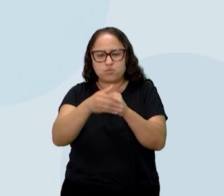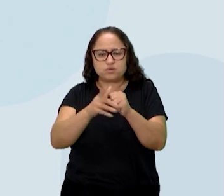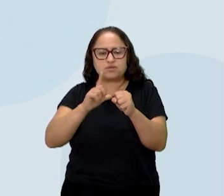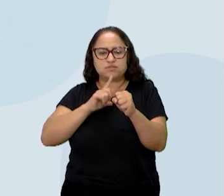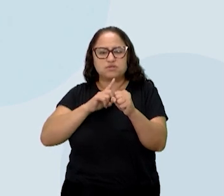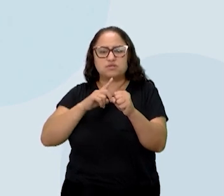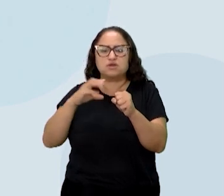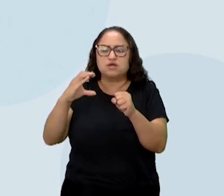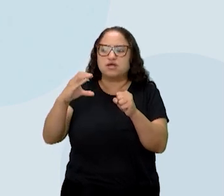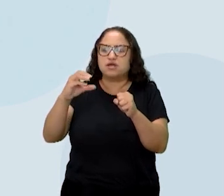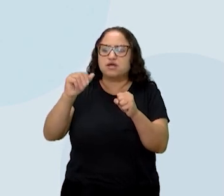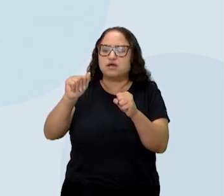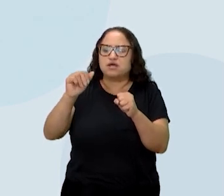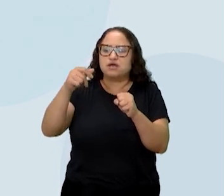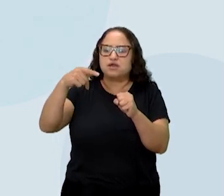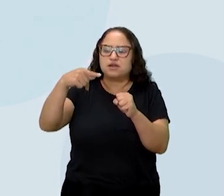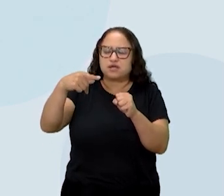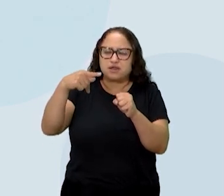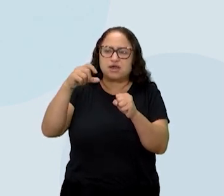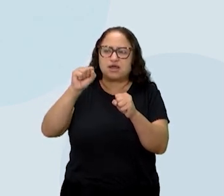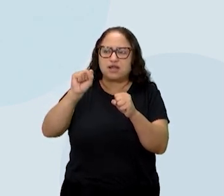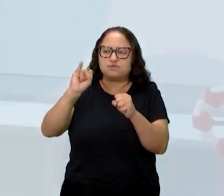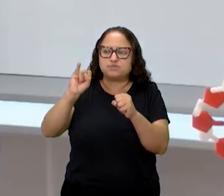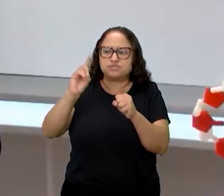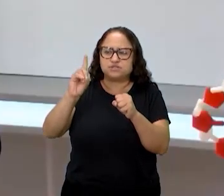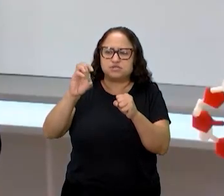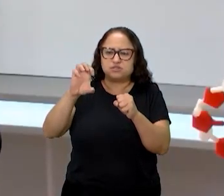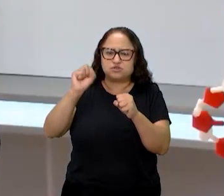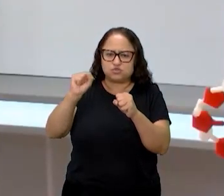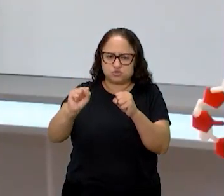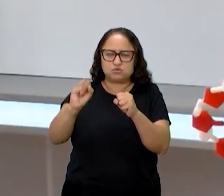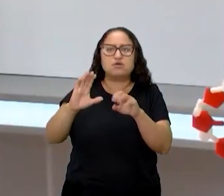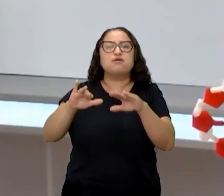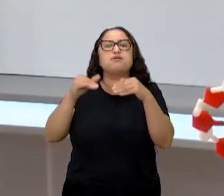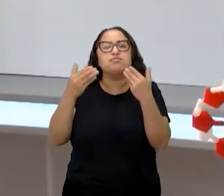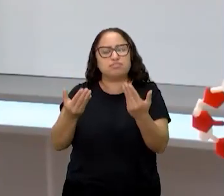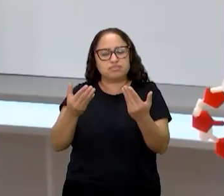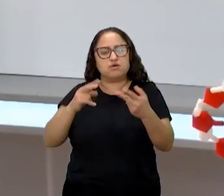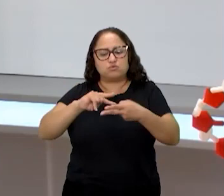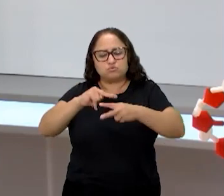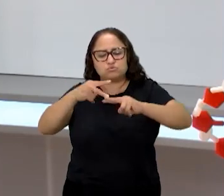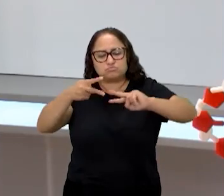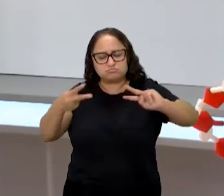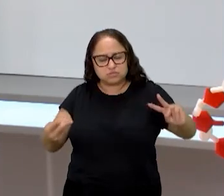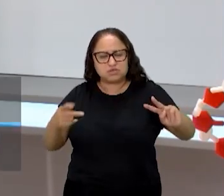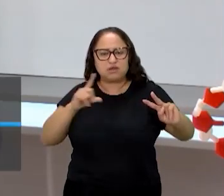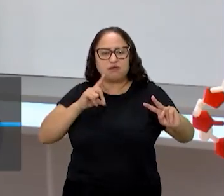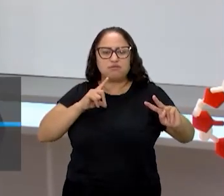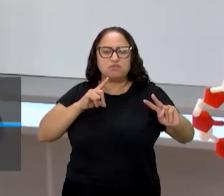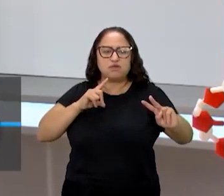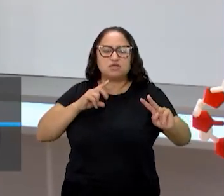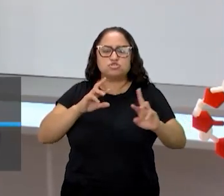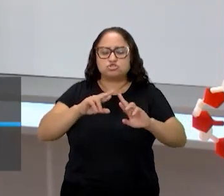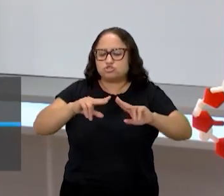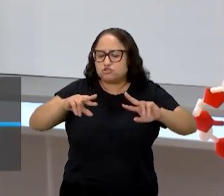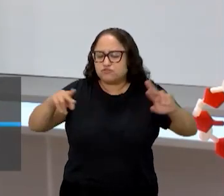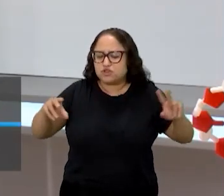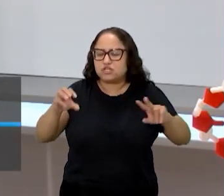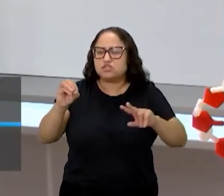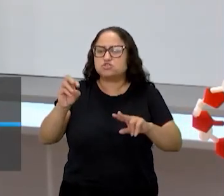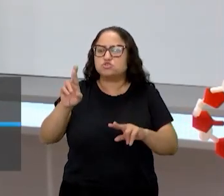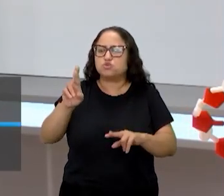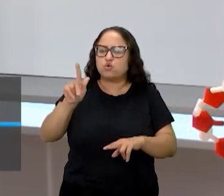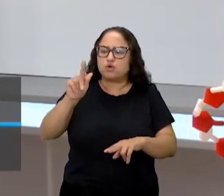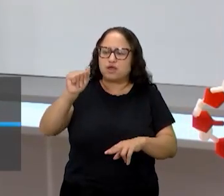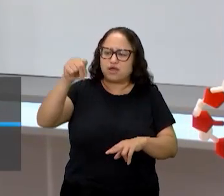de capsídeo. Sim. Ou seja, o DNA, então, ele está presente em vários organismos e em cada um deles ele se